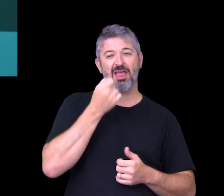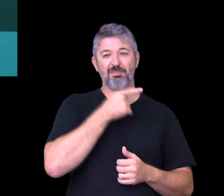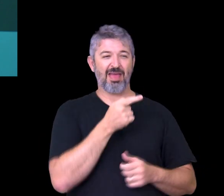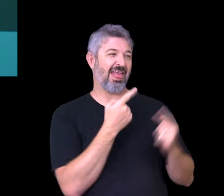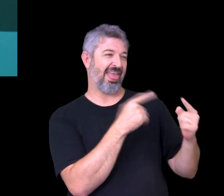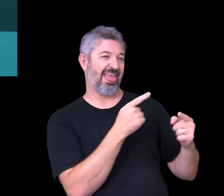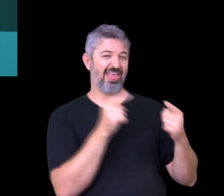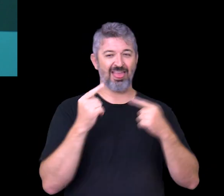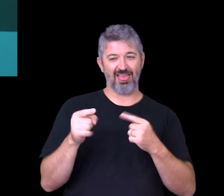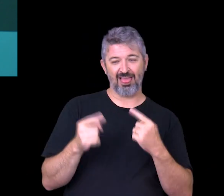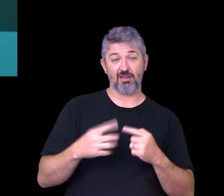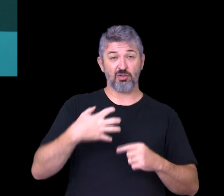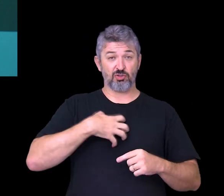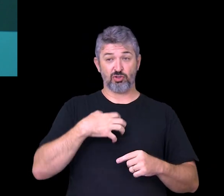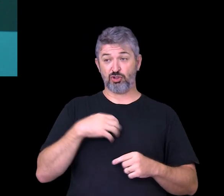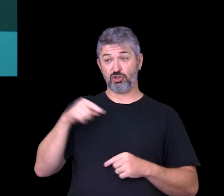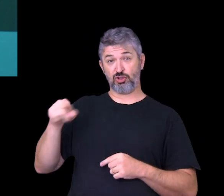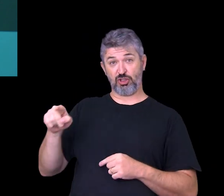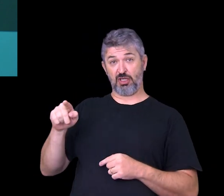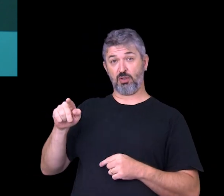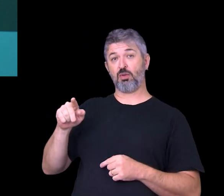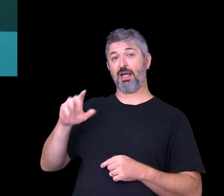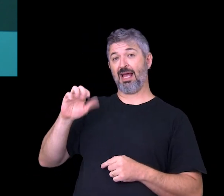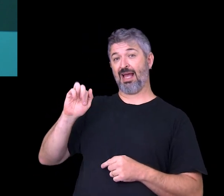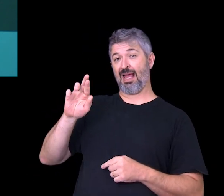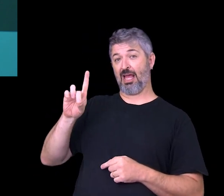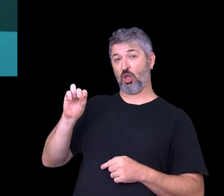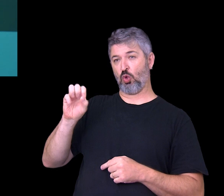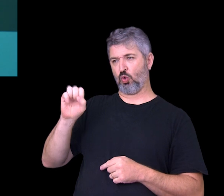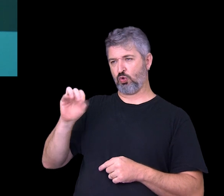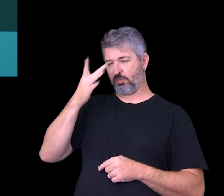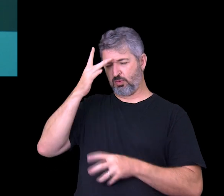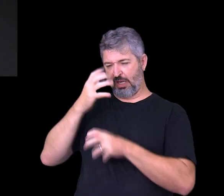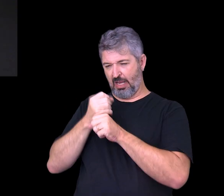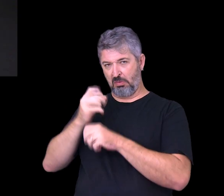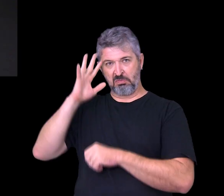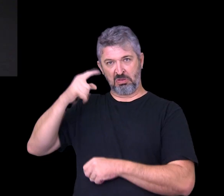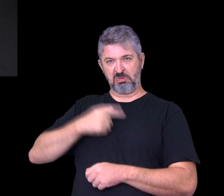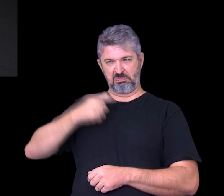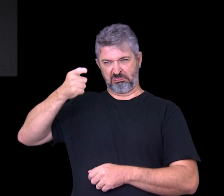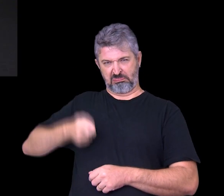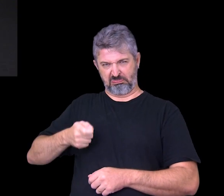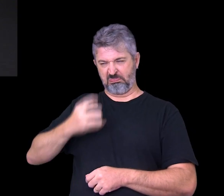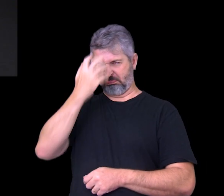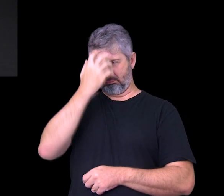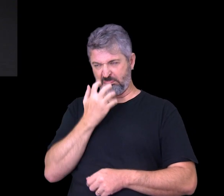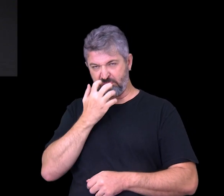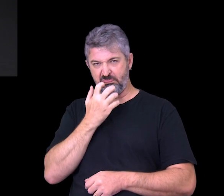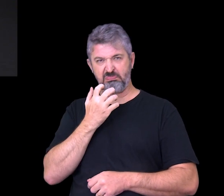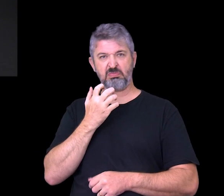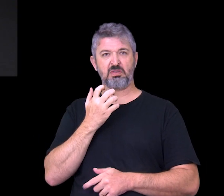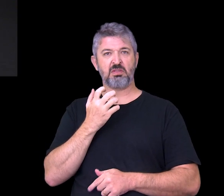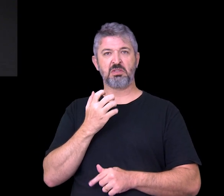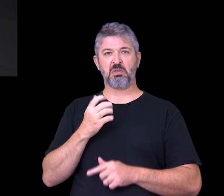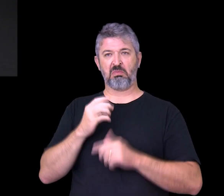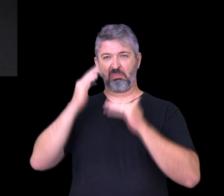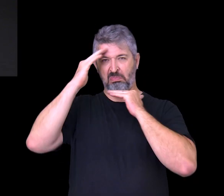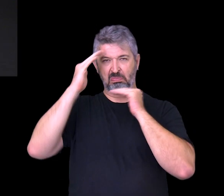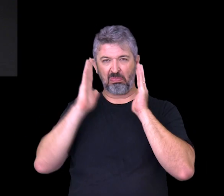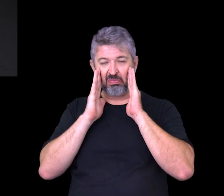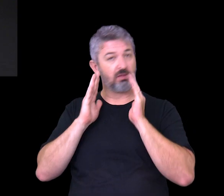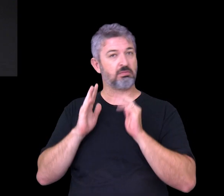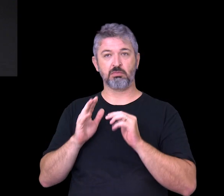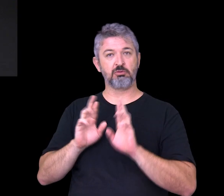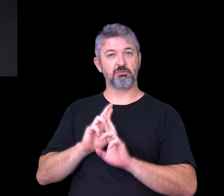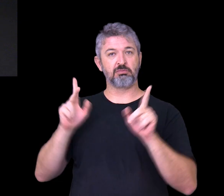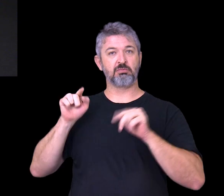do Joaquim Cardoso por trás, que por trás de um calculista a gente sempre imagina uma pessoa sisuda e quadradinha, era completamente diferente,